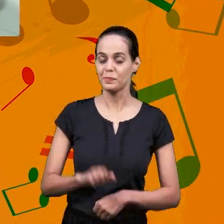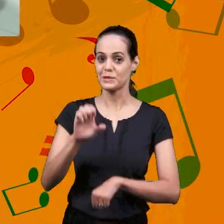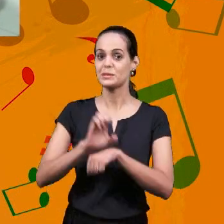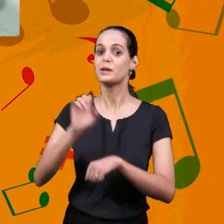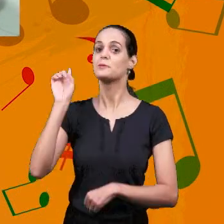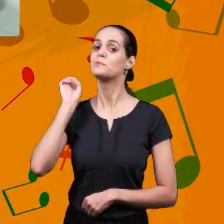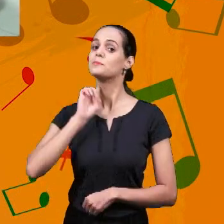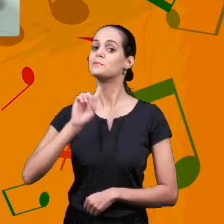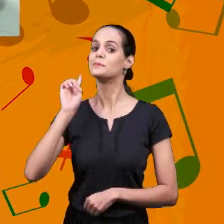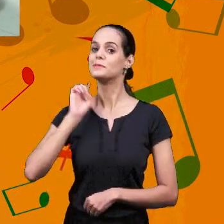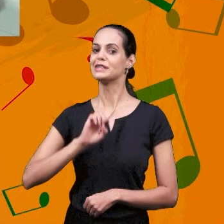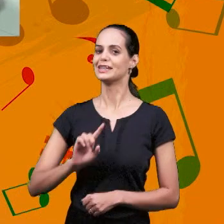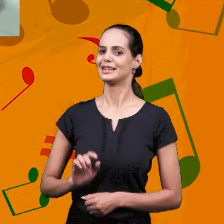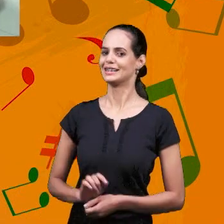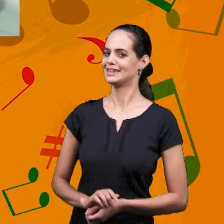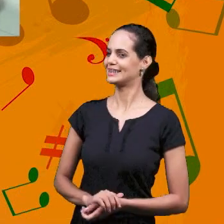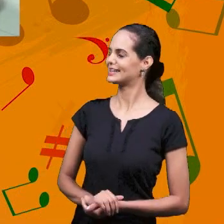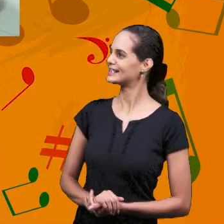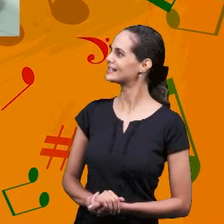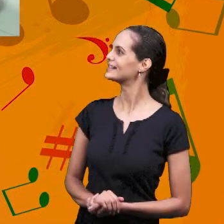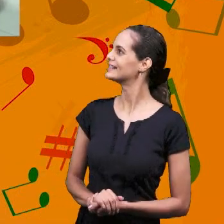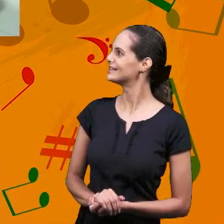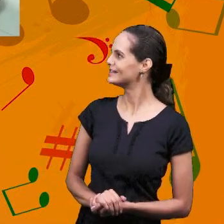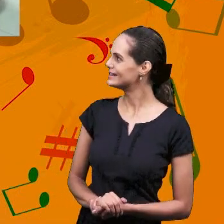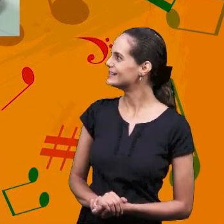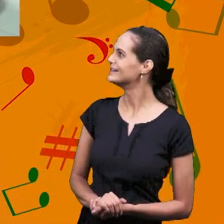de Guaiões, Minas Gerais.